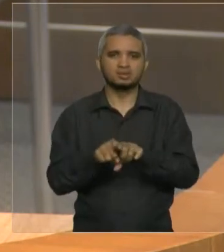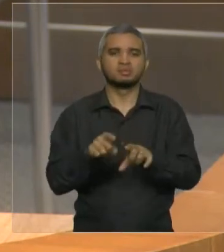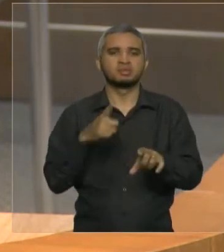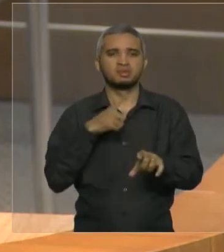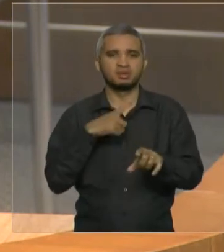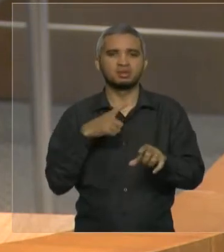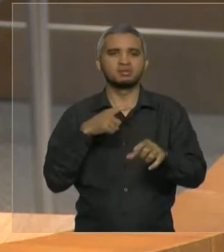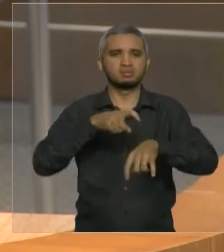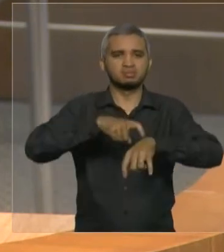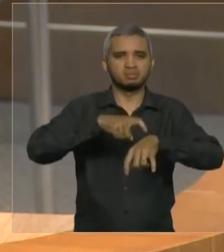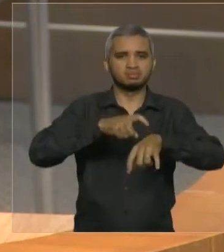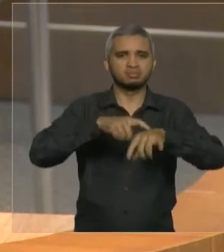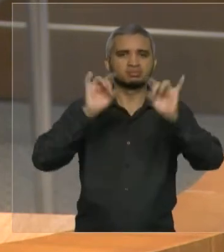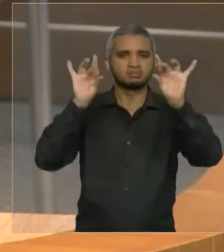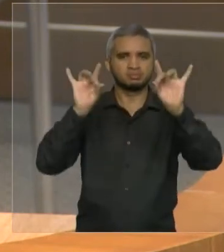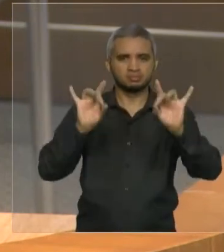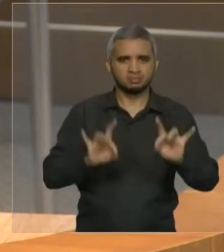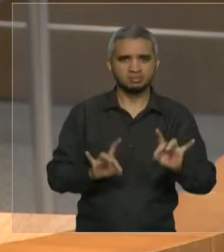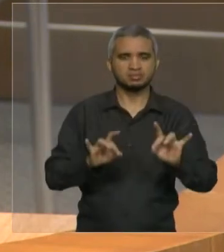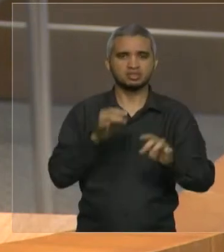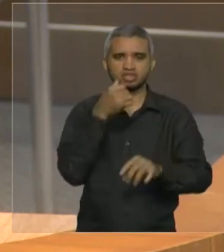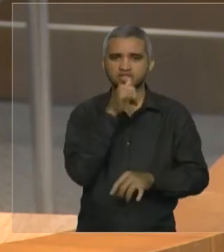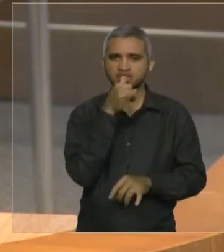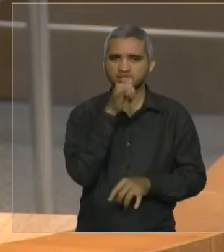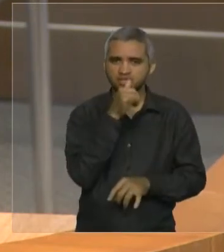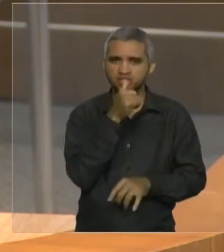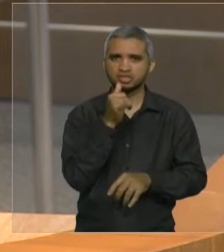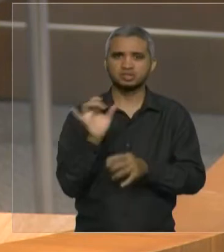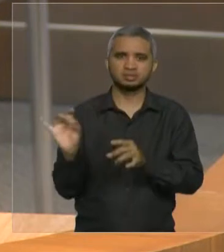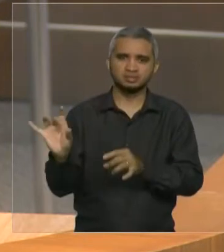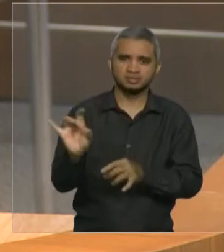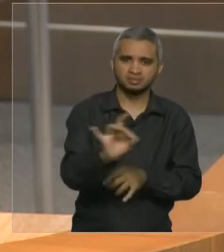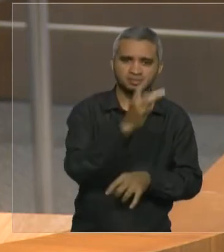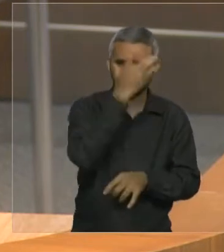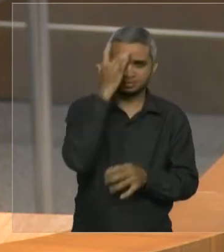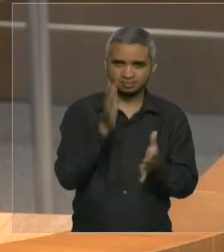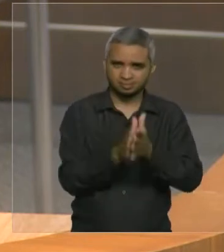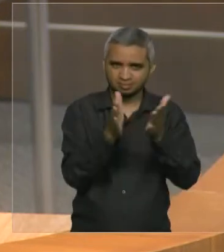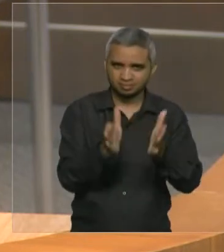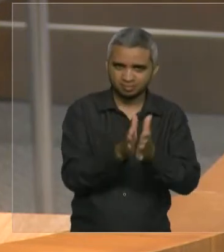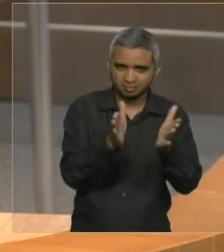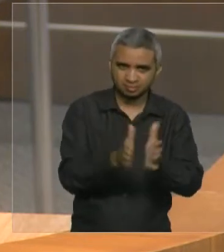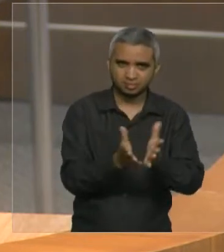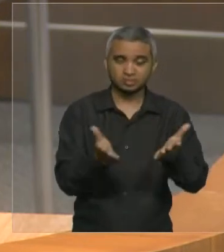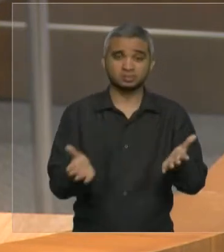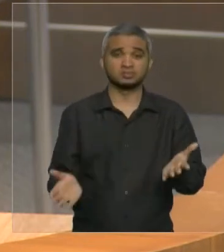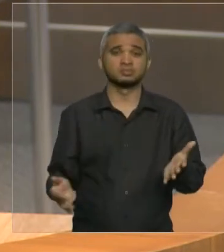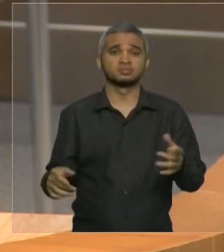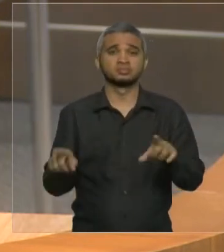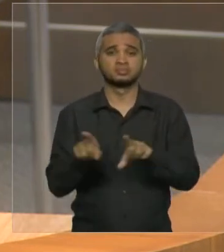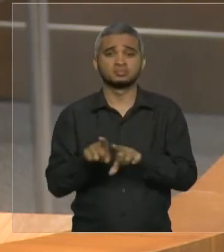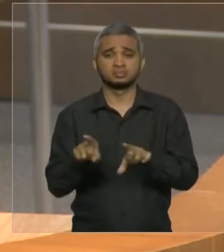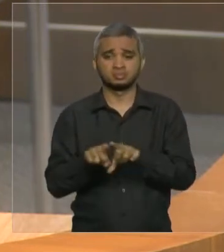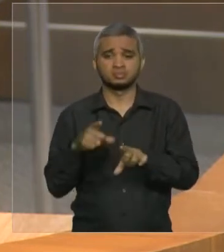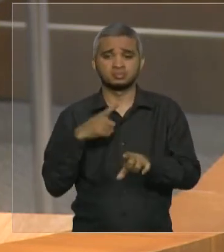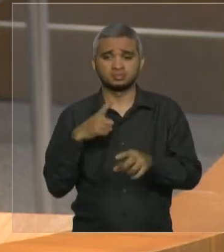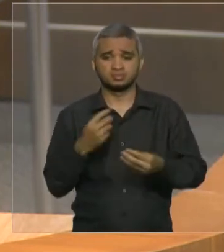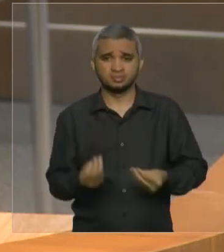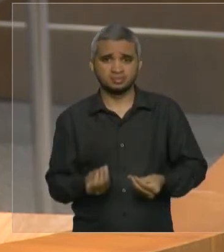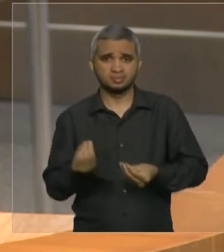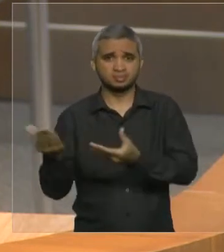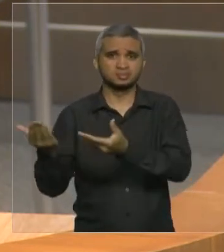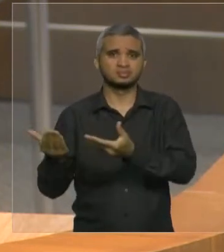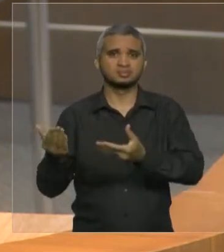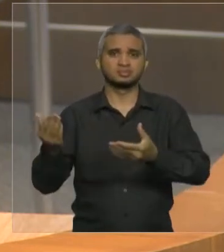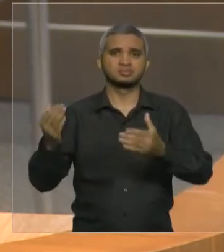títulos de regularização fundiária, uma política importantíssima para os agricultores. A entrega do centro de hemodiálise